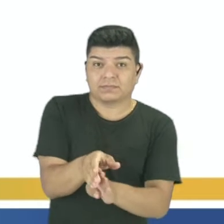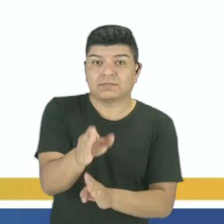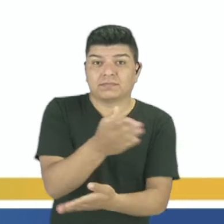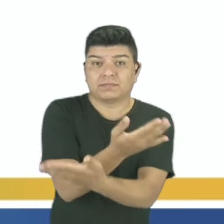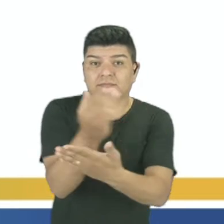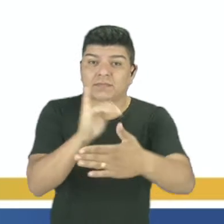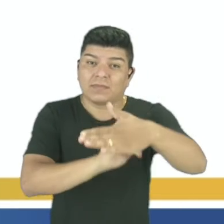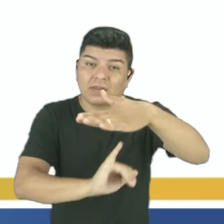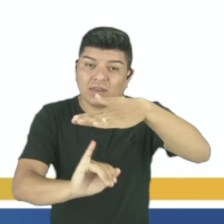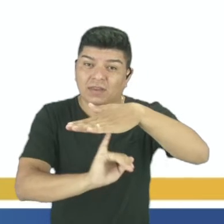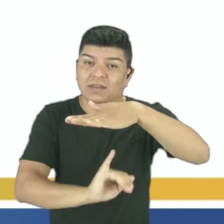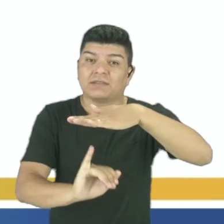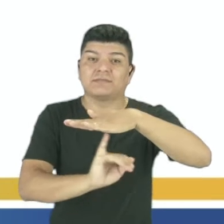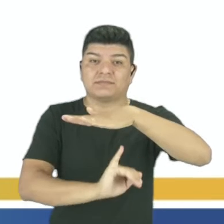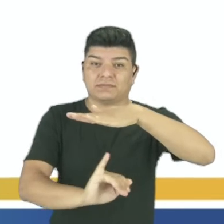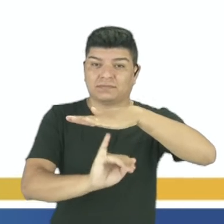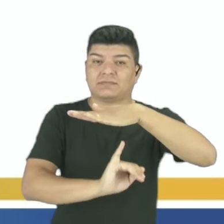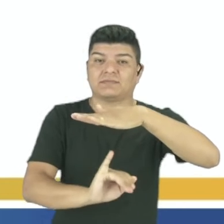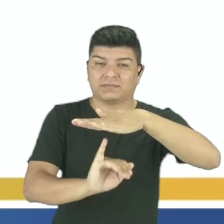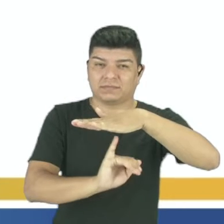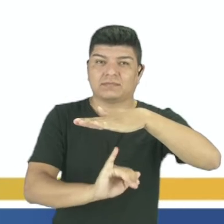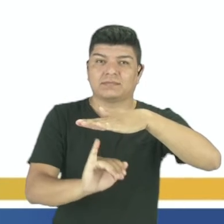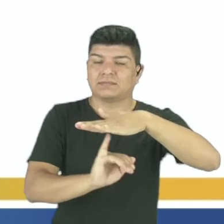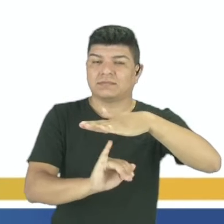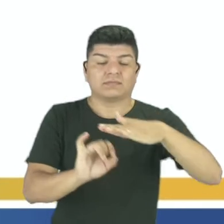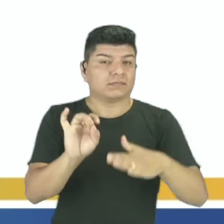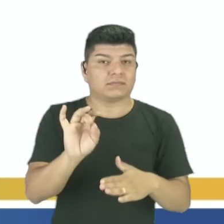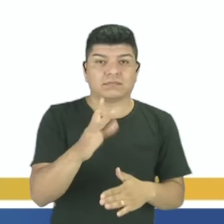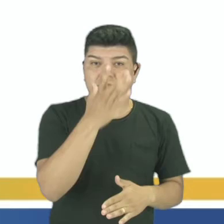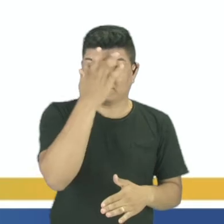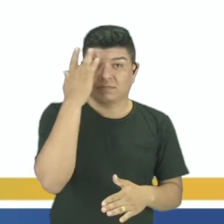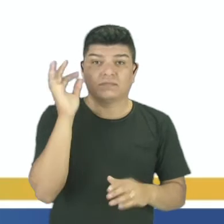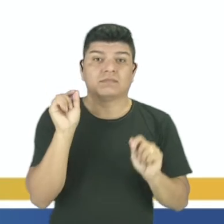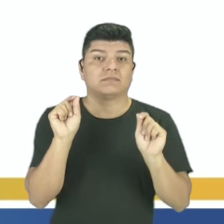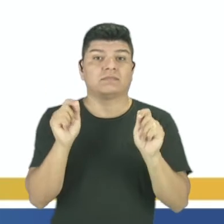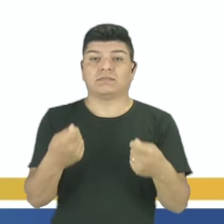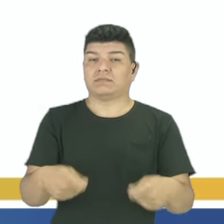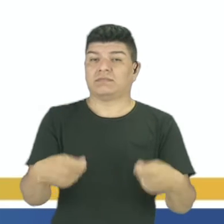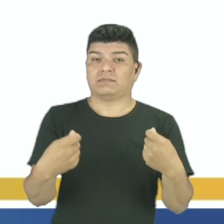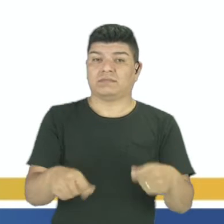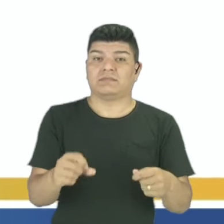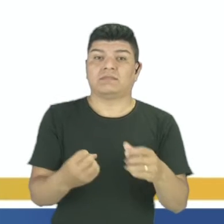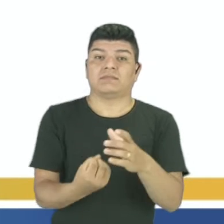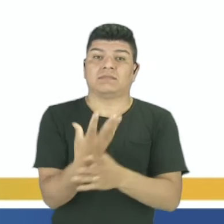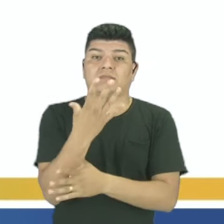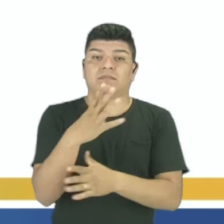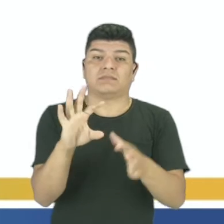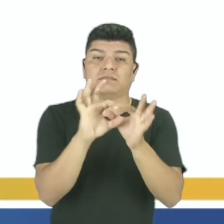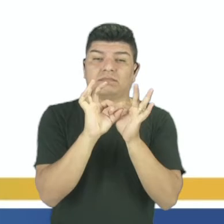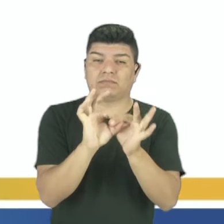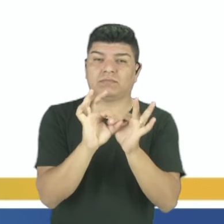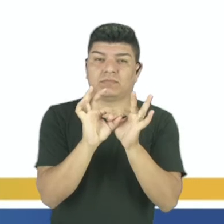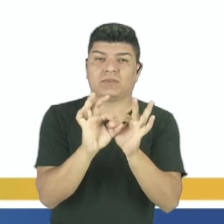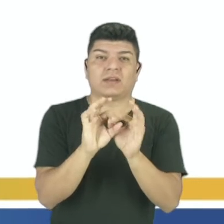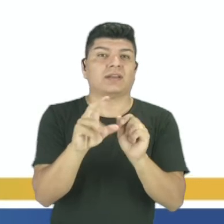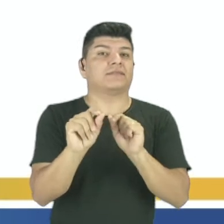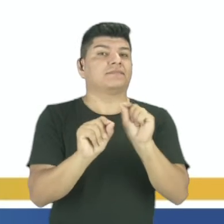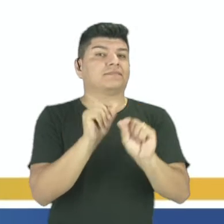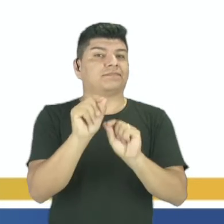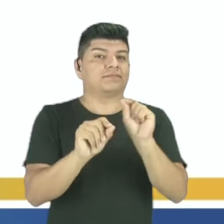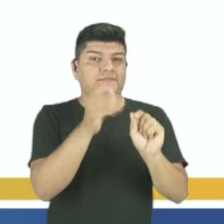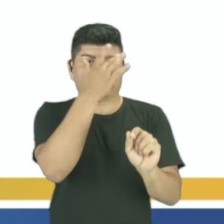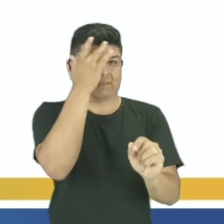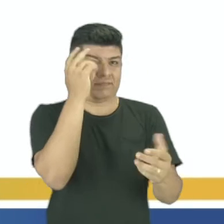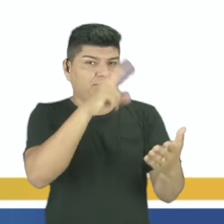é informalidade. Apenas o suficiente para criar uma aproximação entre a marca e